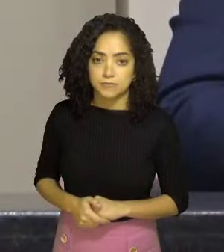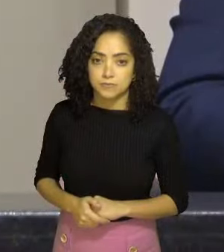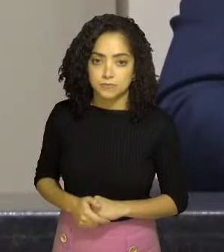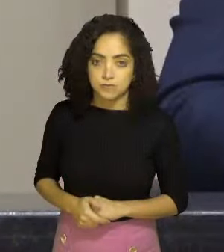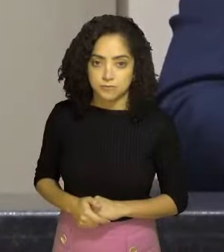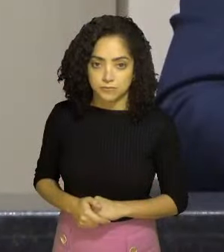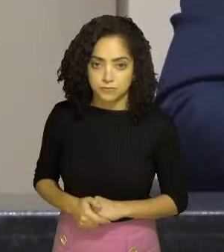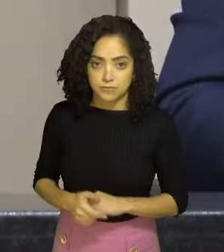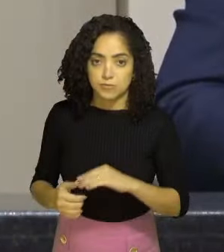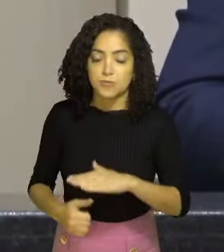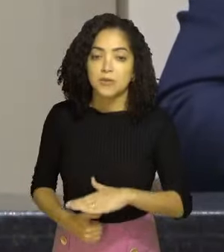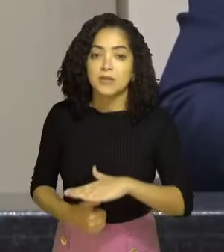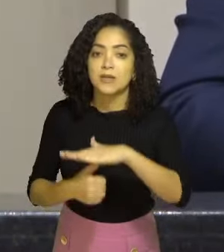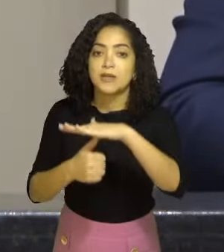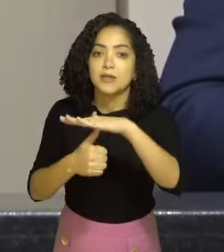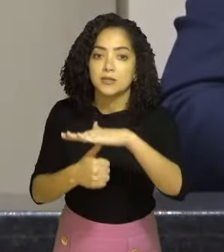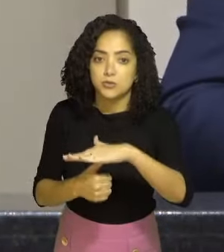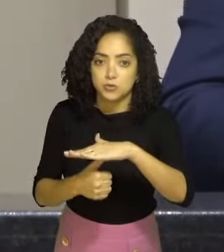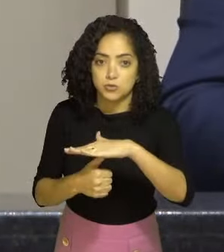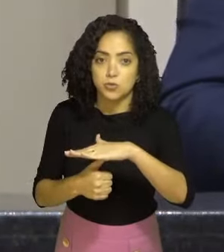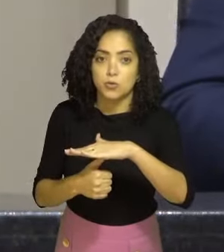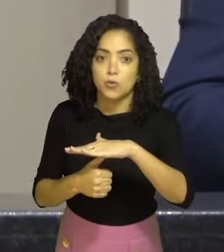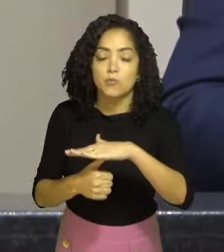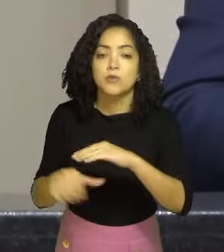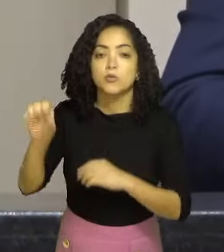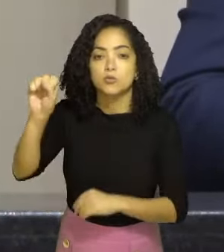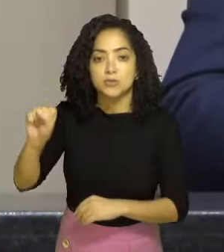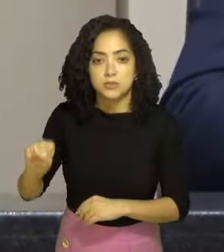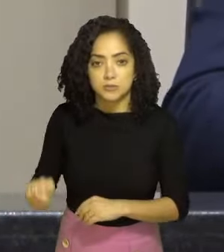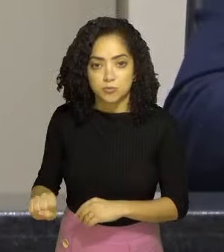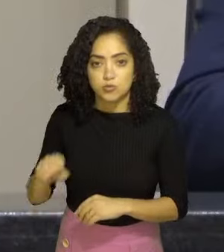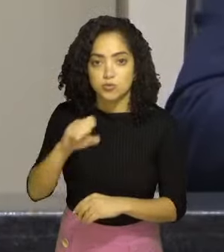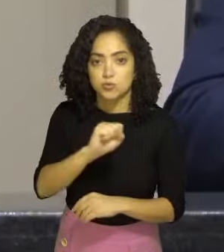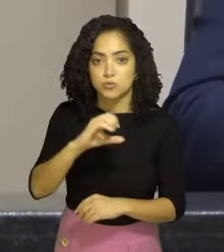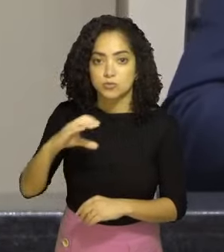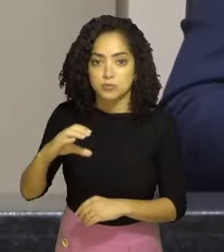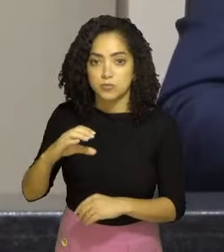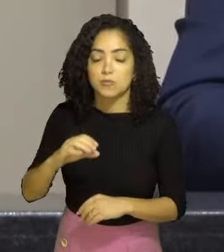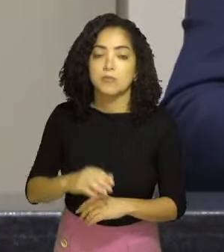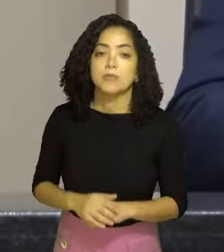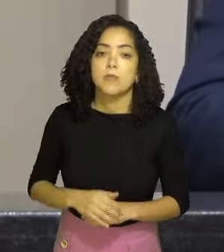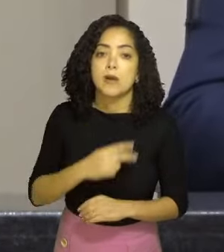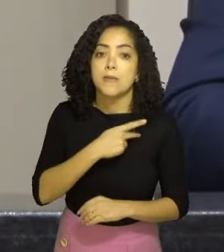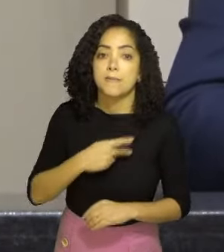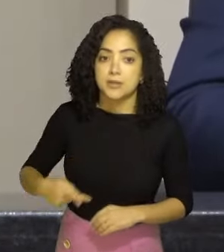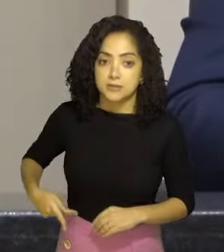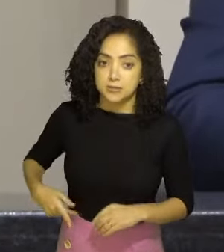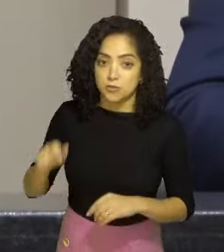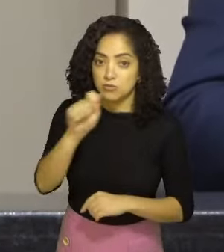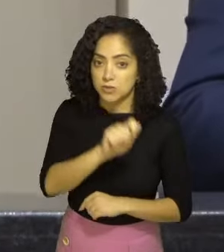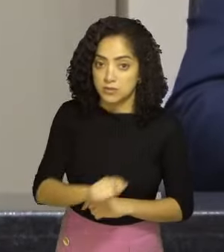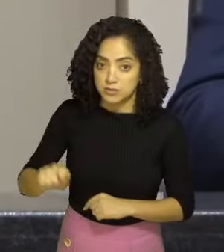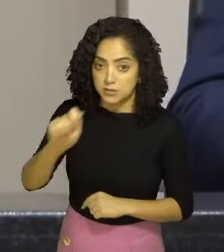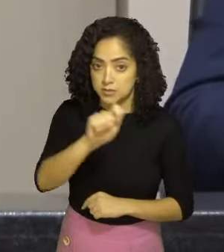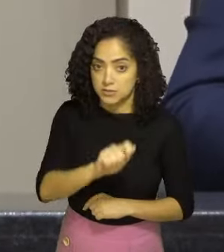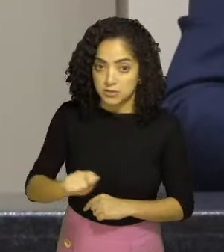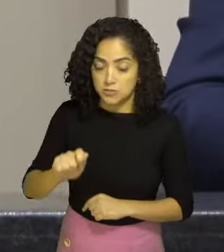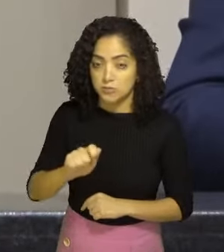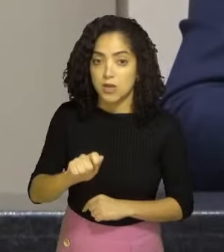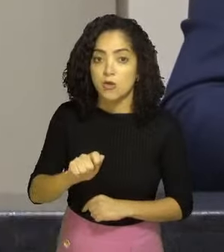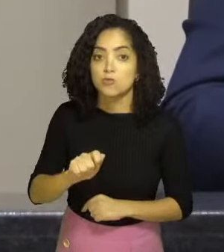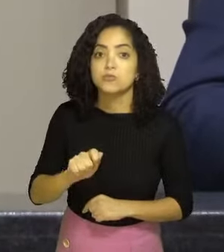Magnífica reitora da Universidade do Extremo Sul Catarinense e presidente da Associação Catarinense das Fundações